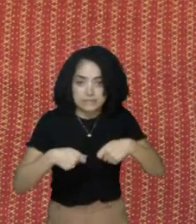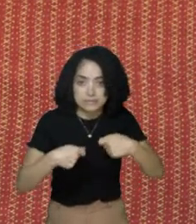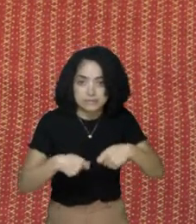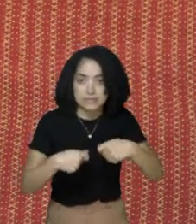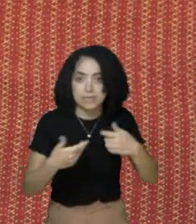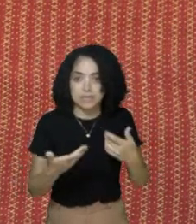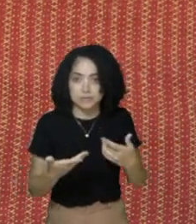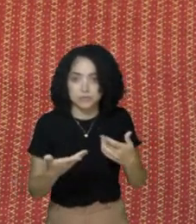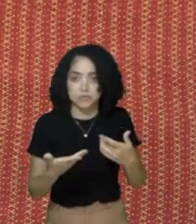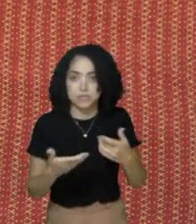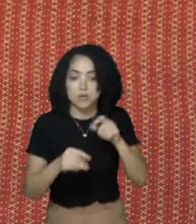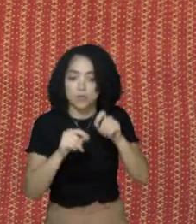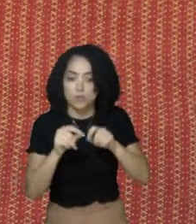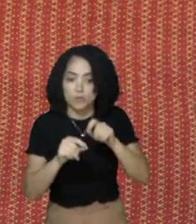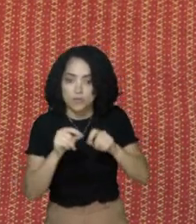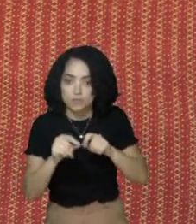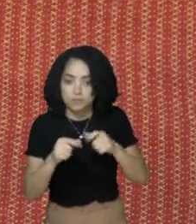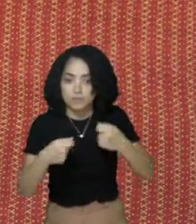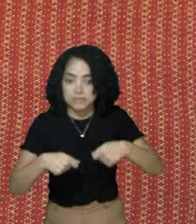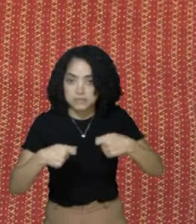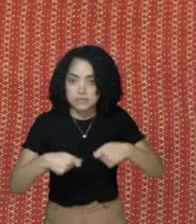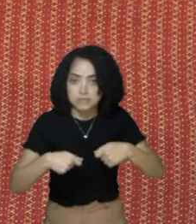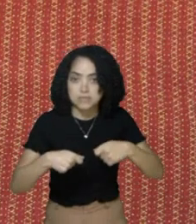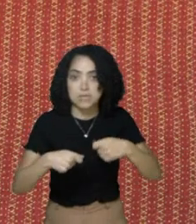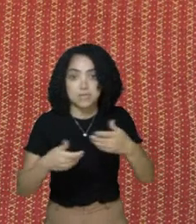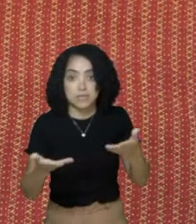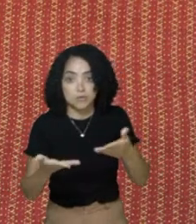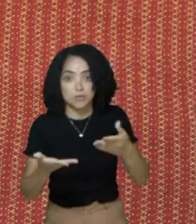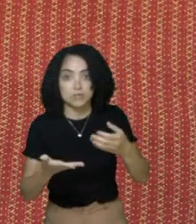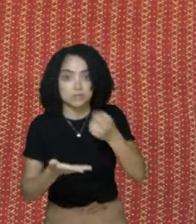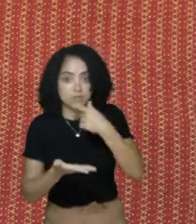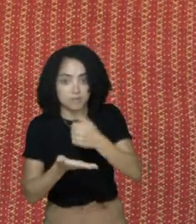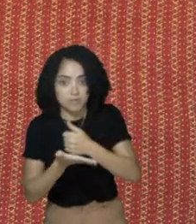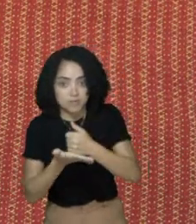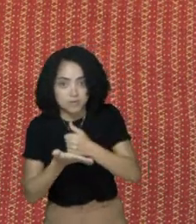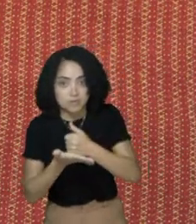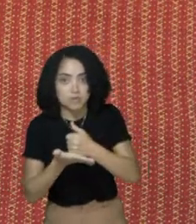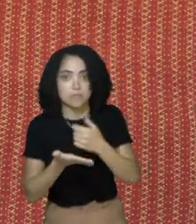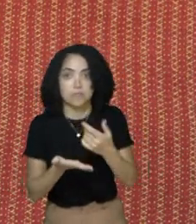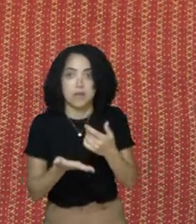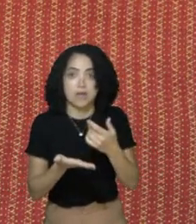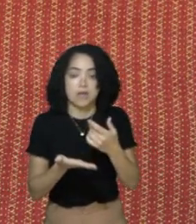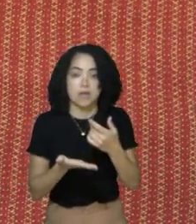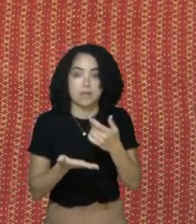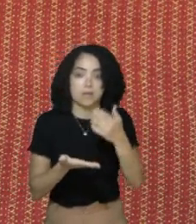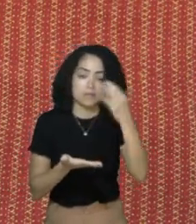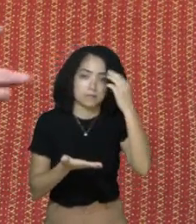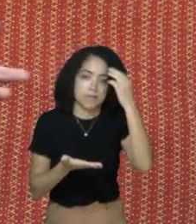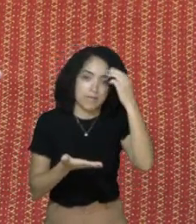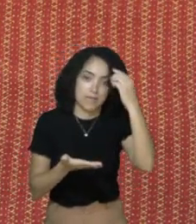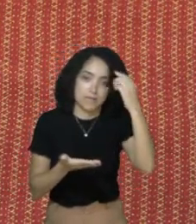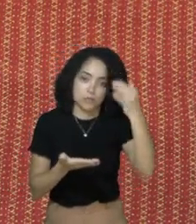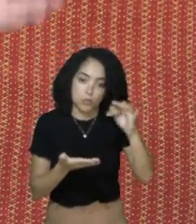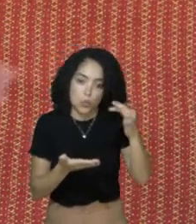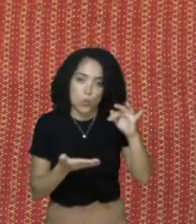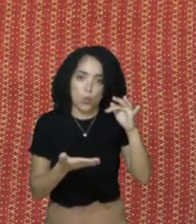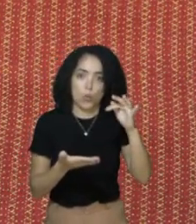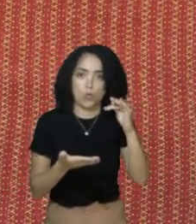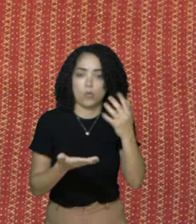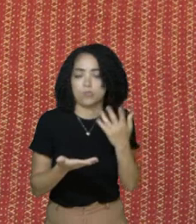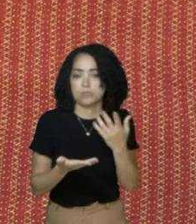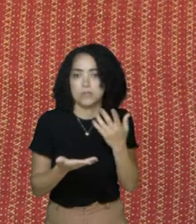coletivo e público. Nesse momento, é medicamentos casuais. Ah, um medicamento para cabeça, para dor de cabeça, para o estômago, um